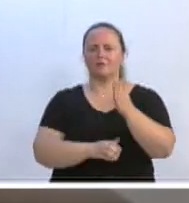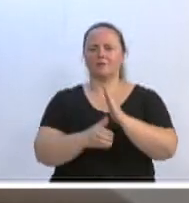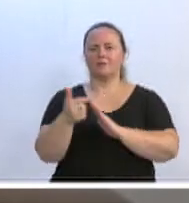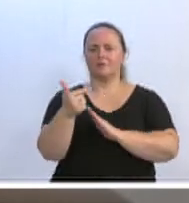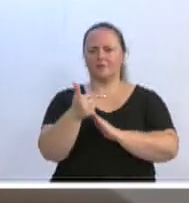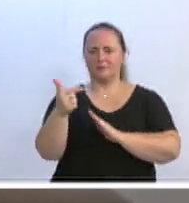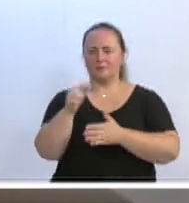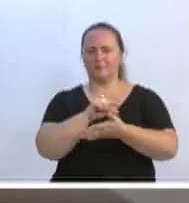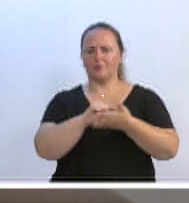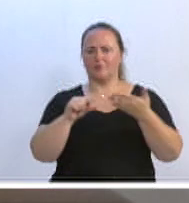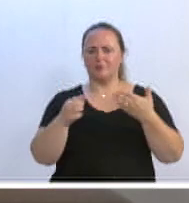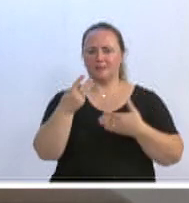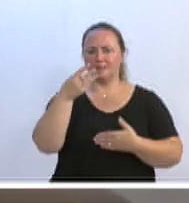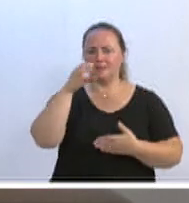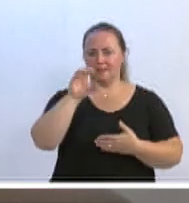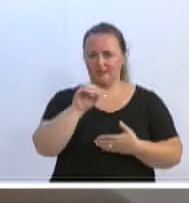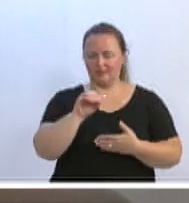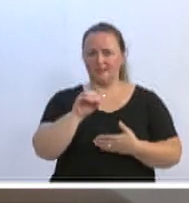22:30.